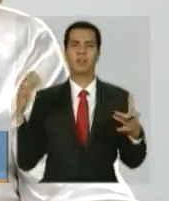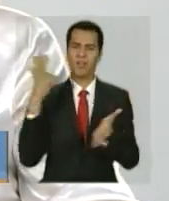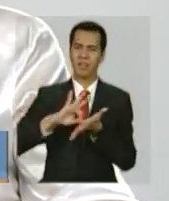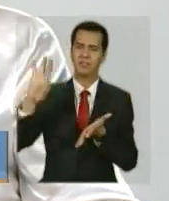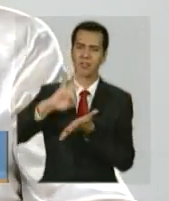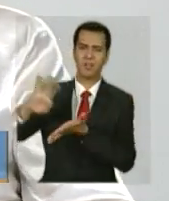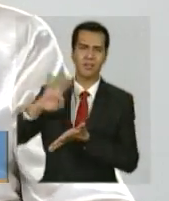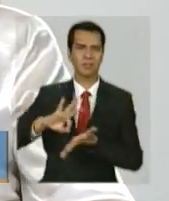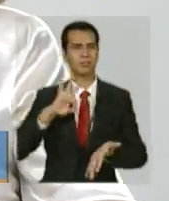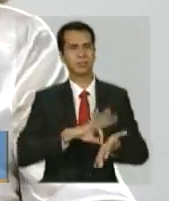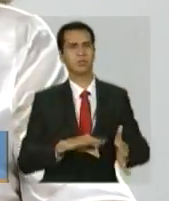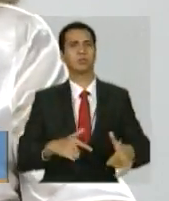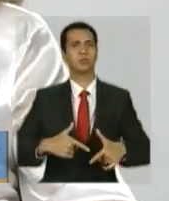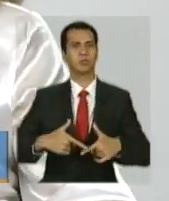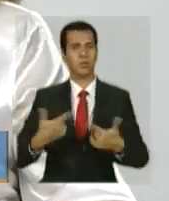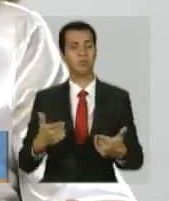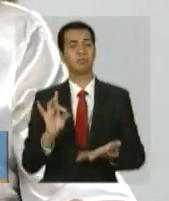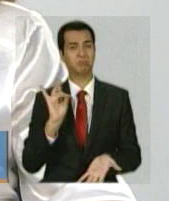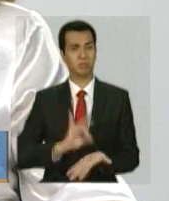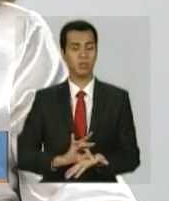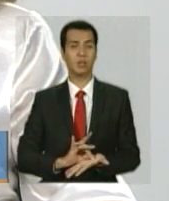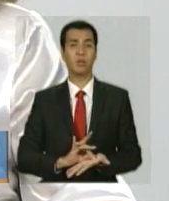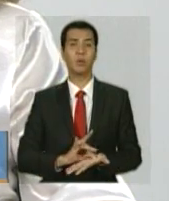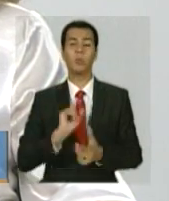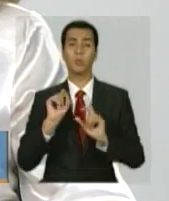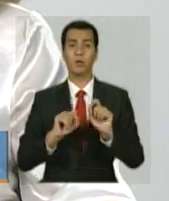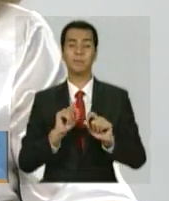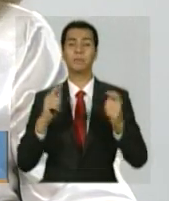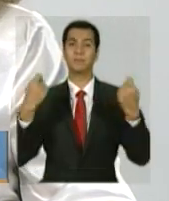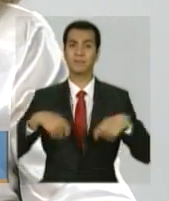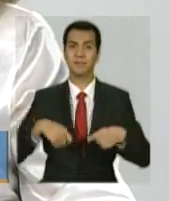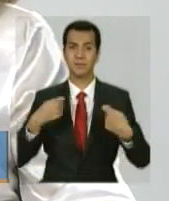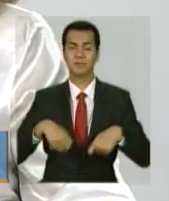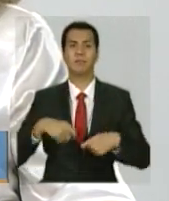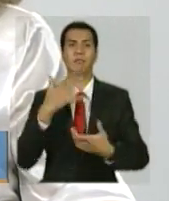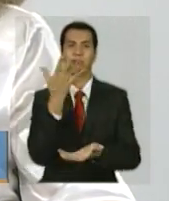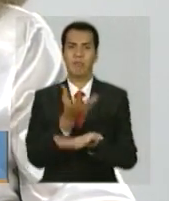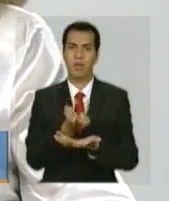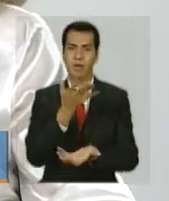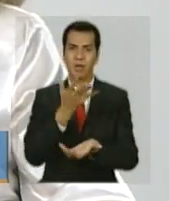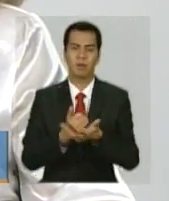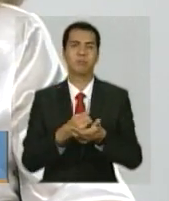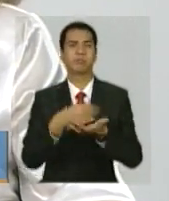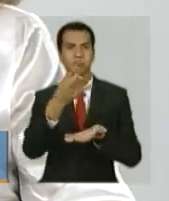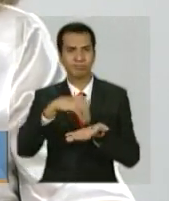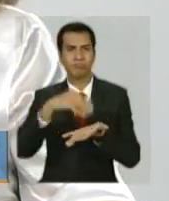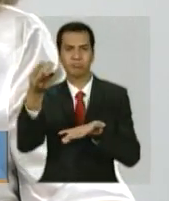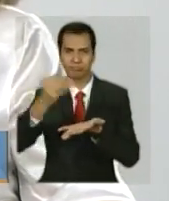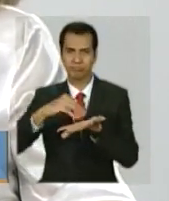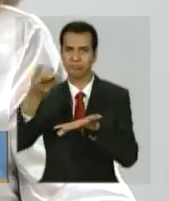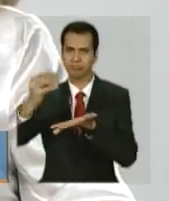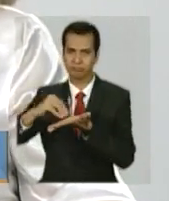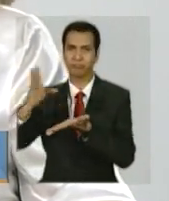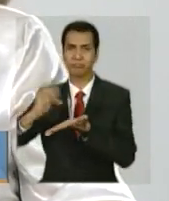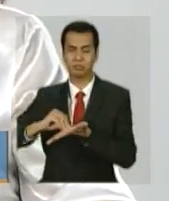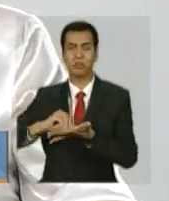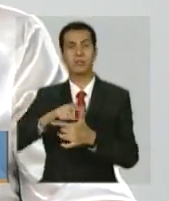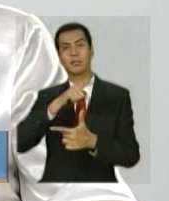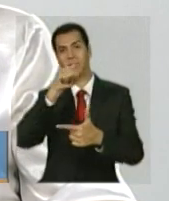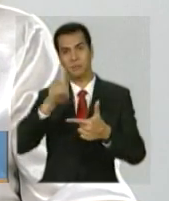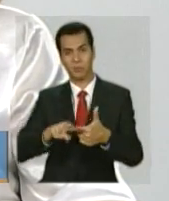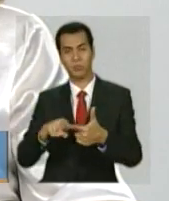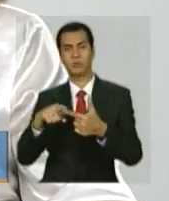gestor municipal, né? Identificar, coletar esses dados e lançar esses dados